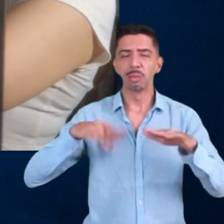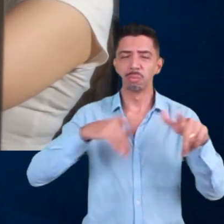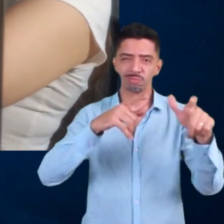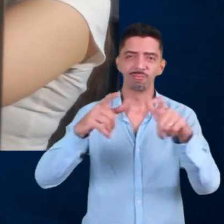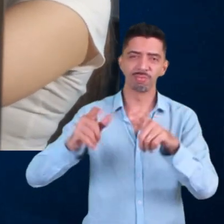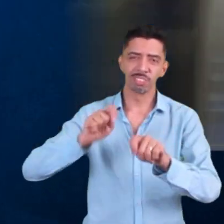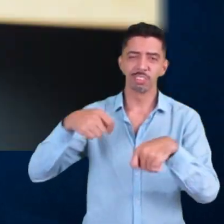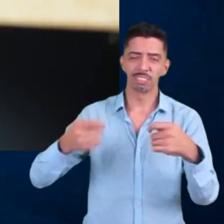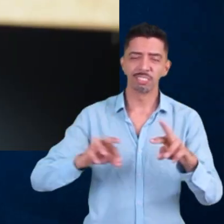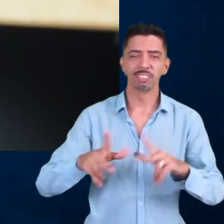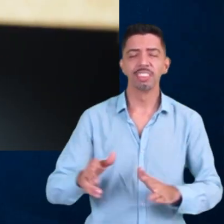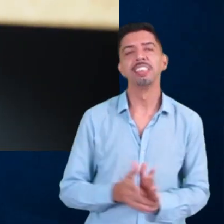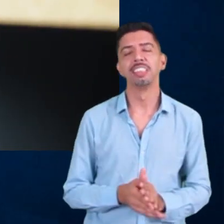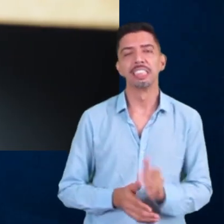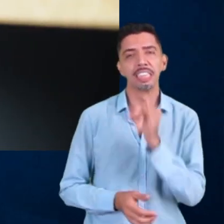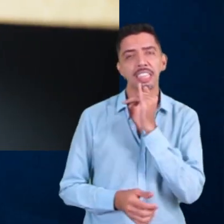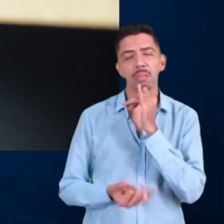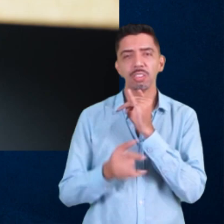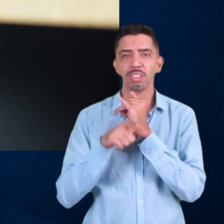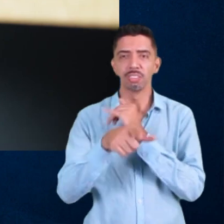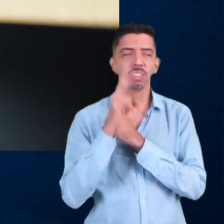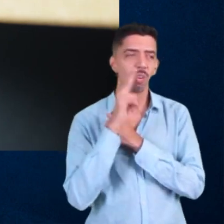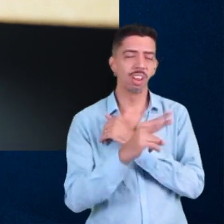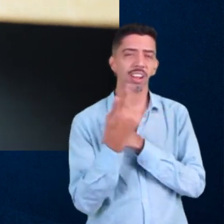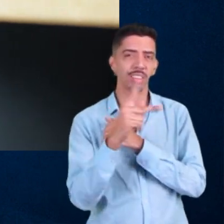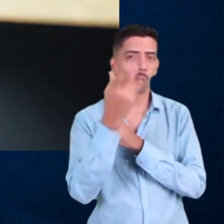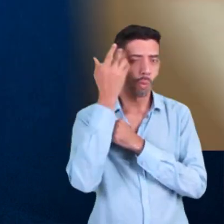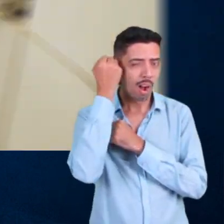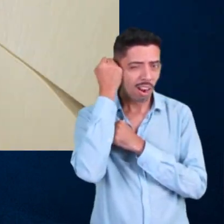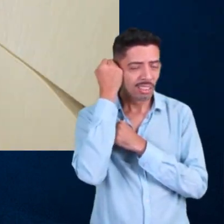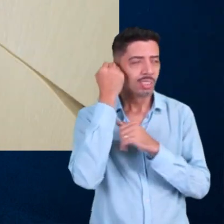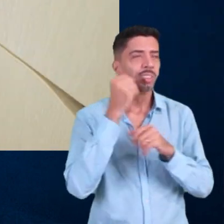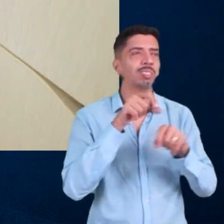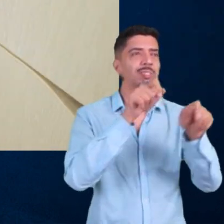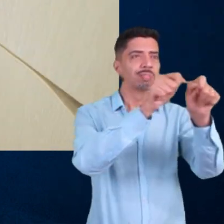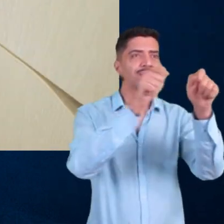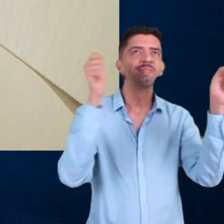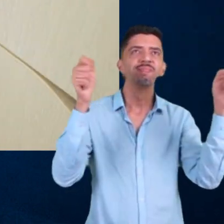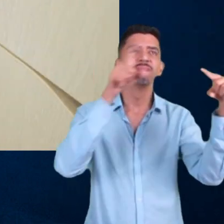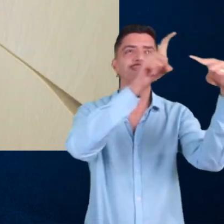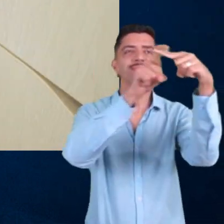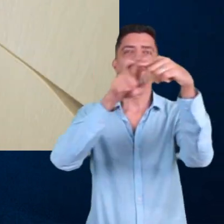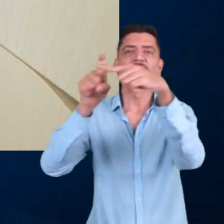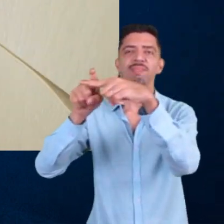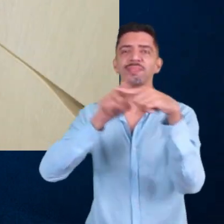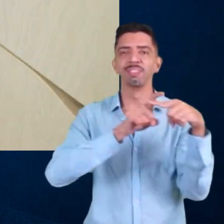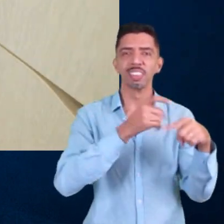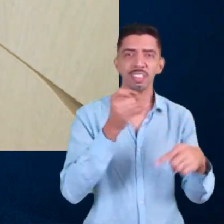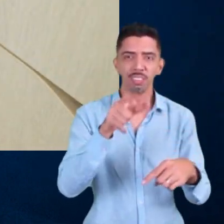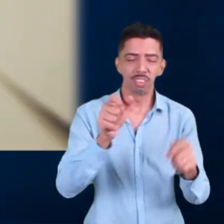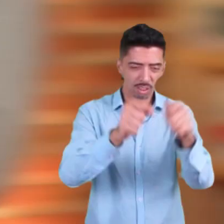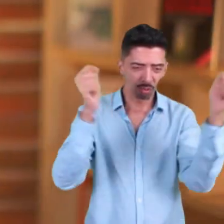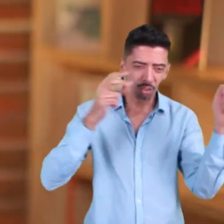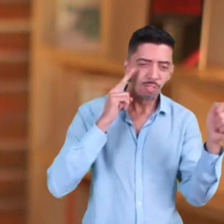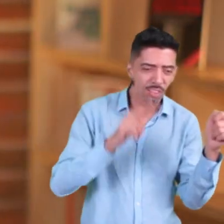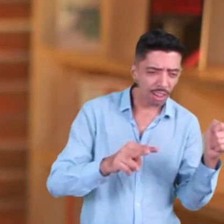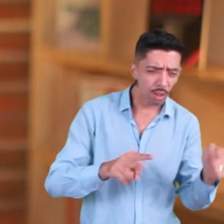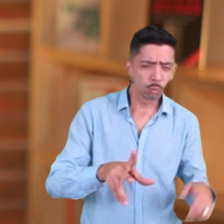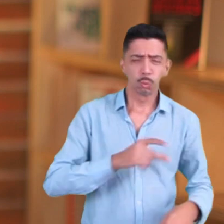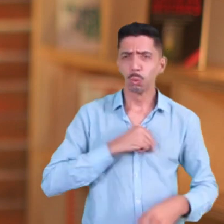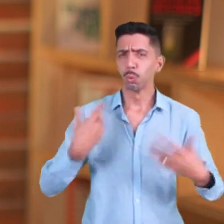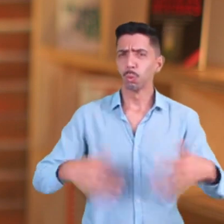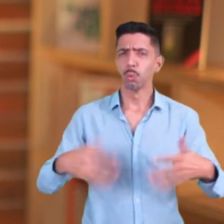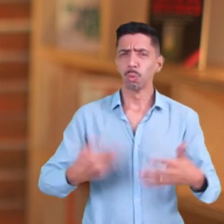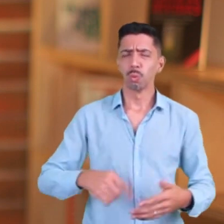guarda-roupas, as gavetas dos nossos quartos, todas estão totalmente lotados, cheios. Não tem nem onde